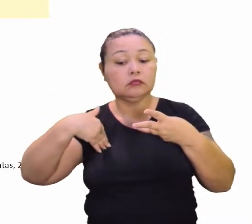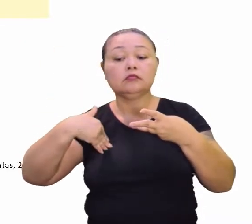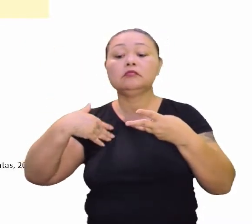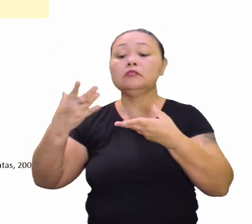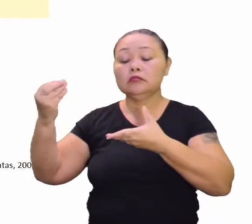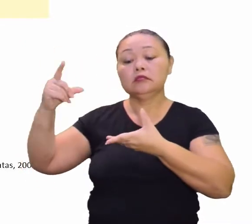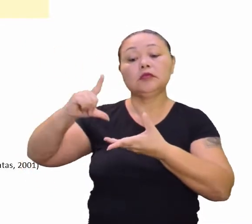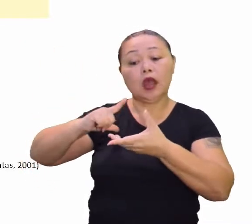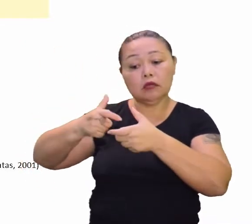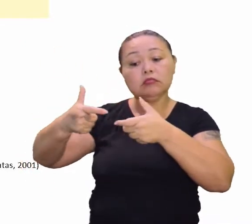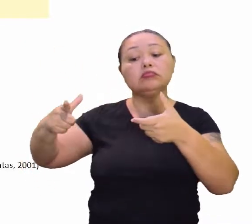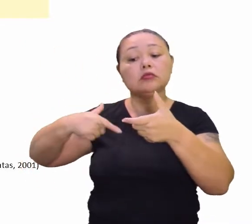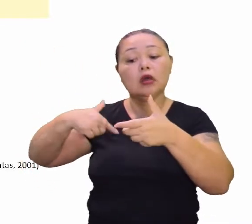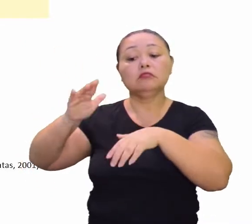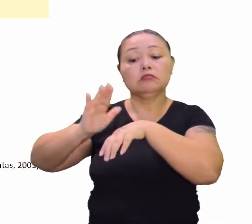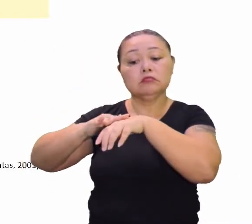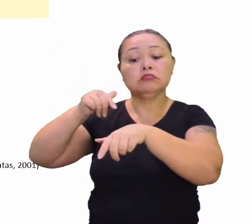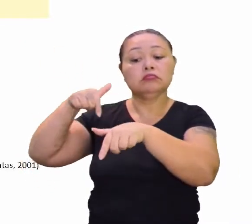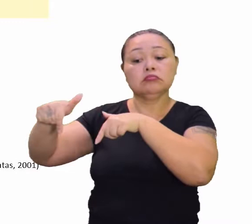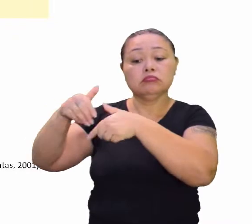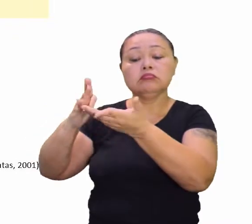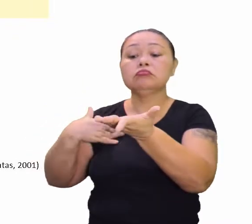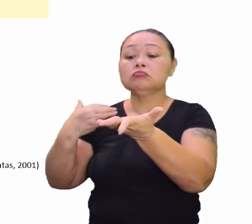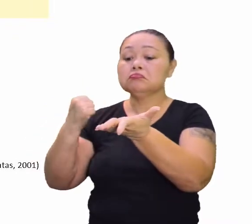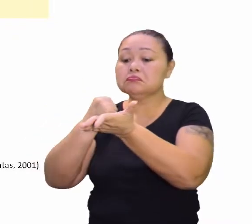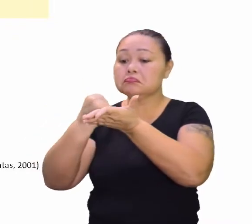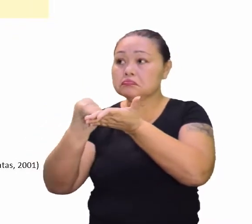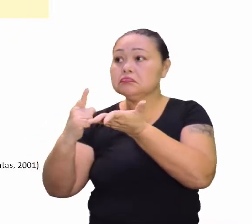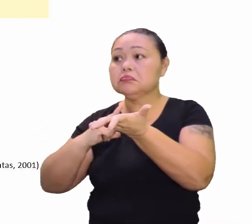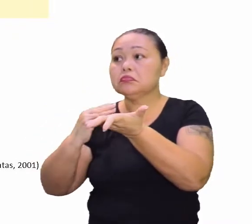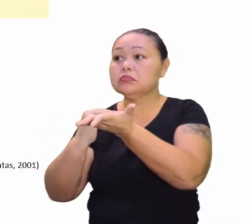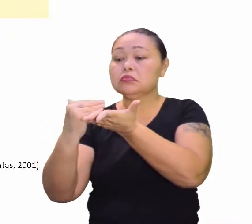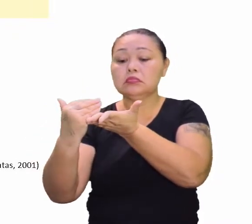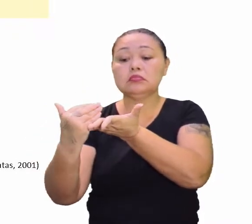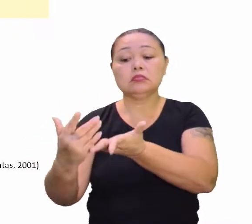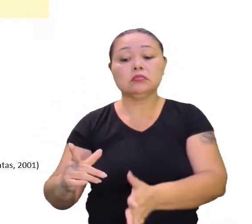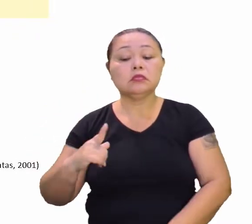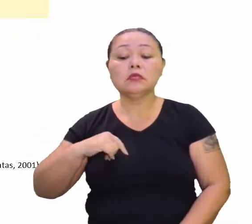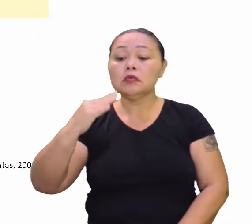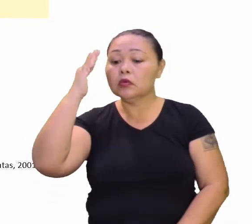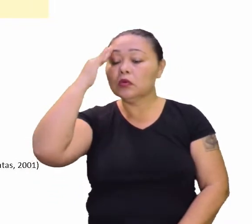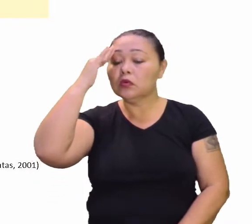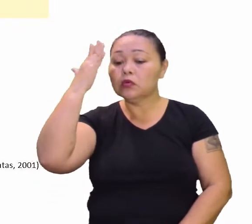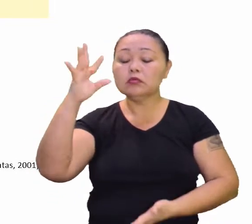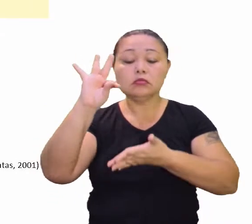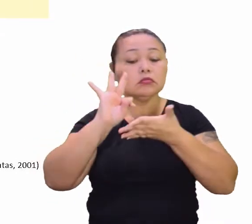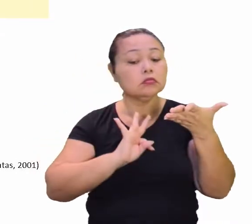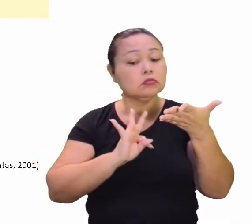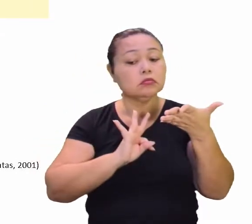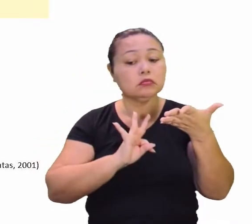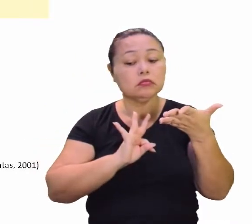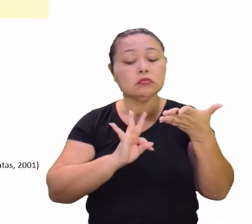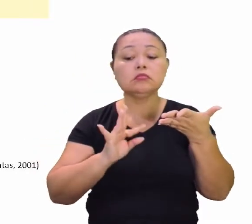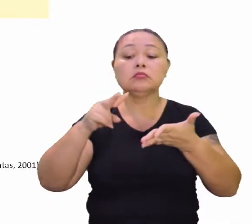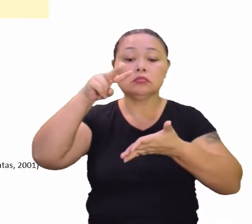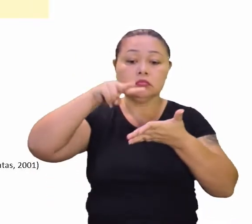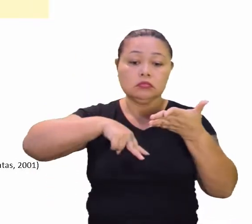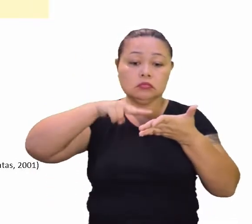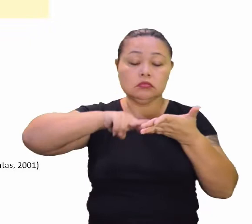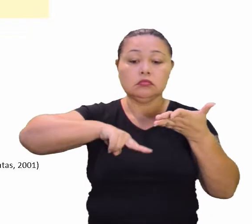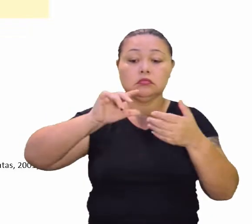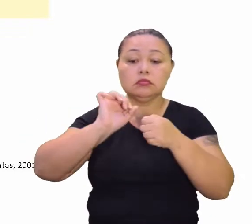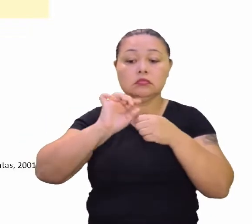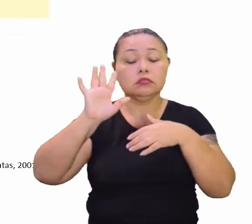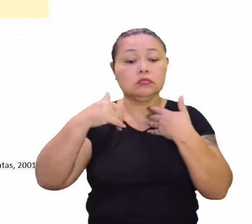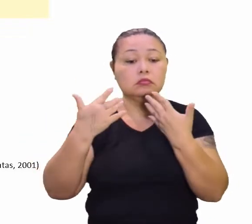grande empregador de mão de obra. Olha só, Rogério, quando a gente não entende um texto, o que a gente tem que fazer? A releitura. Então,